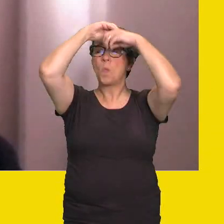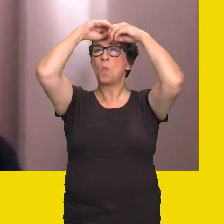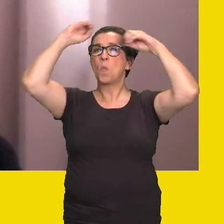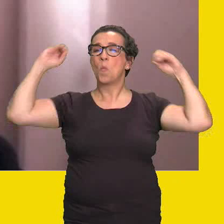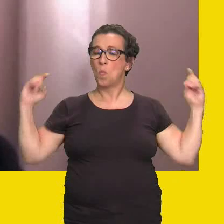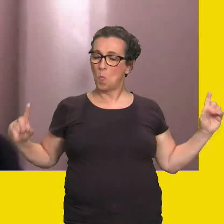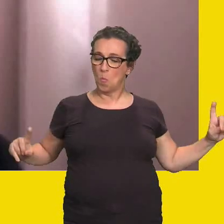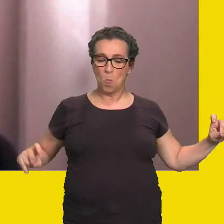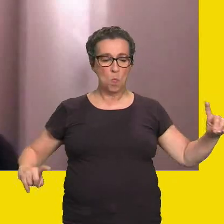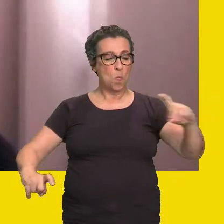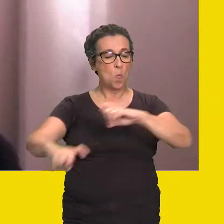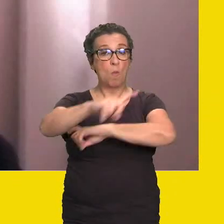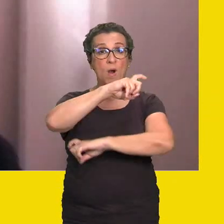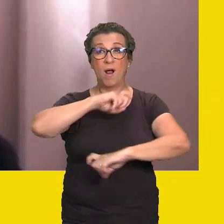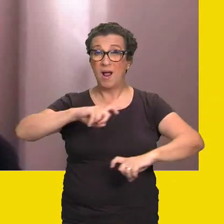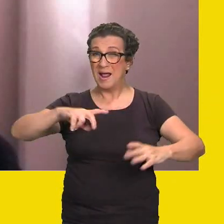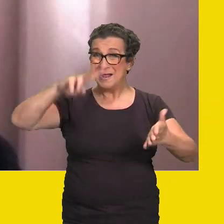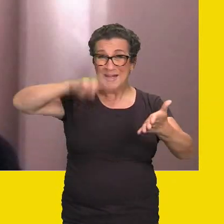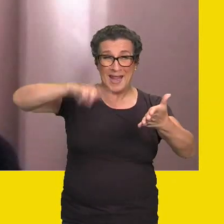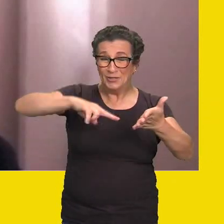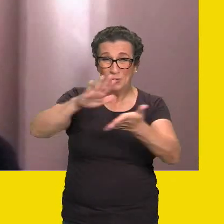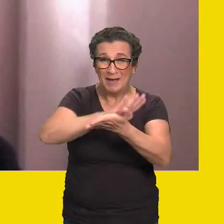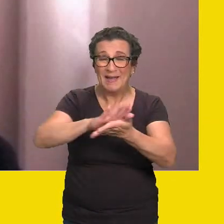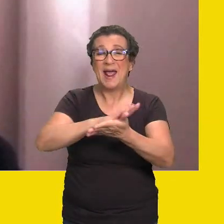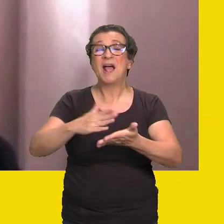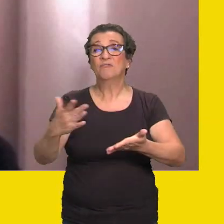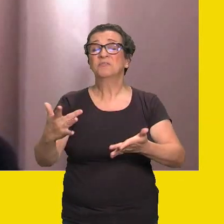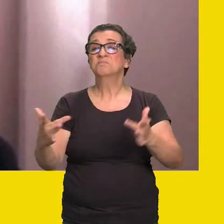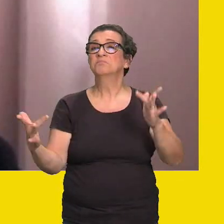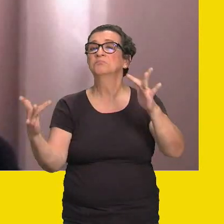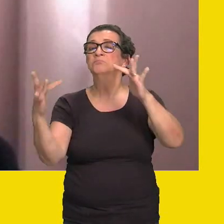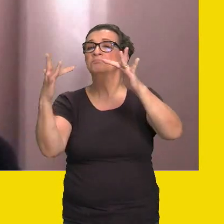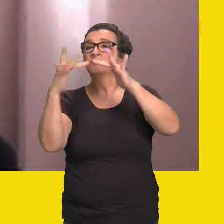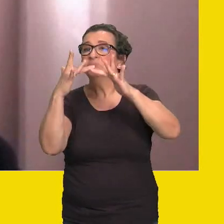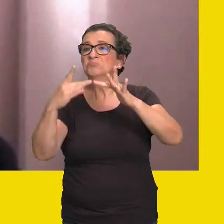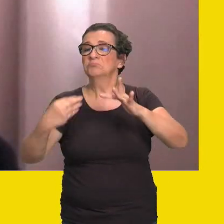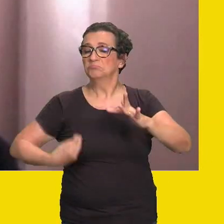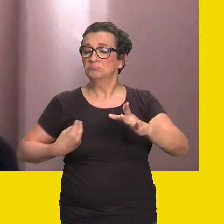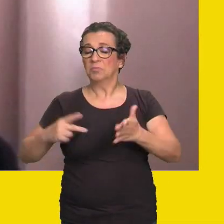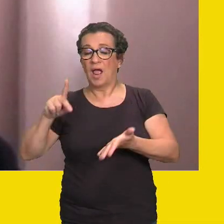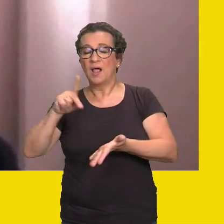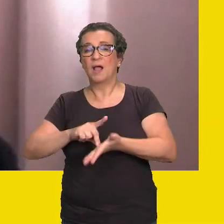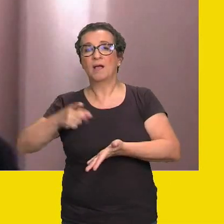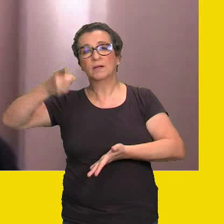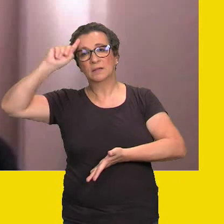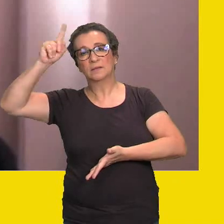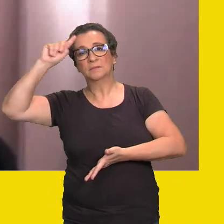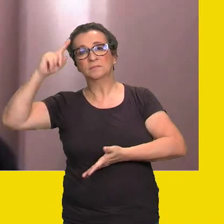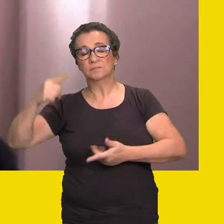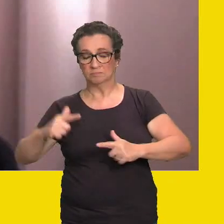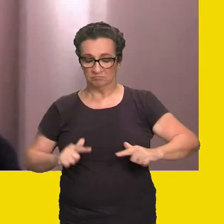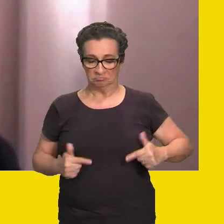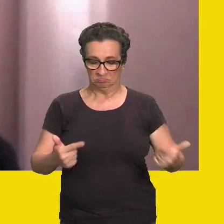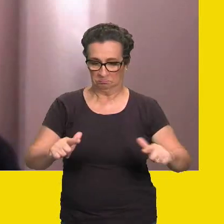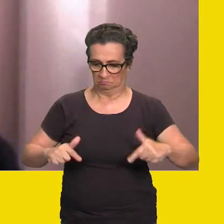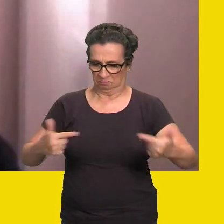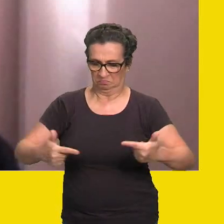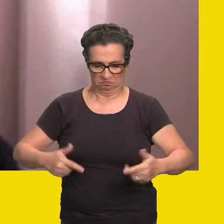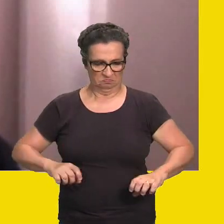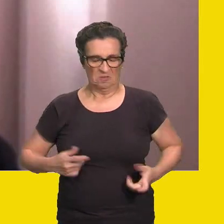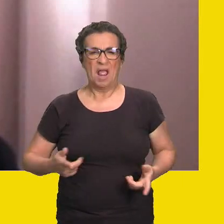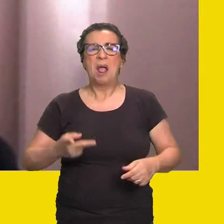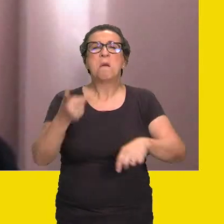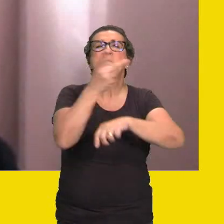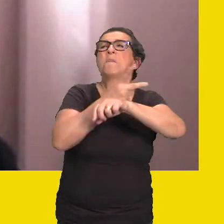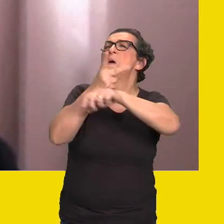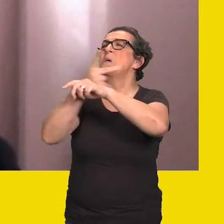Sem a leitura, ainda estaria mais afeito à realidade cotidiana, se dedicaria ao trabalho com afinco, sem